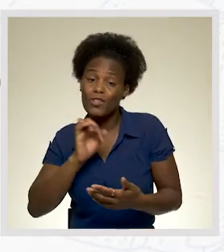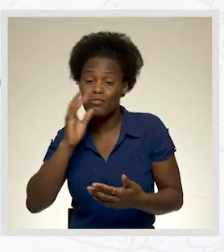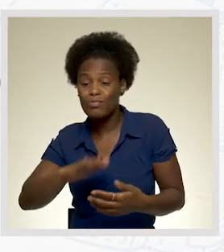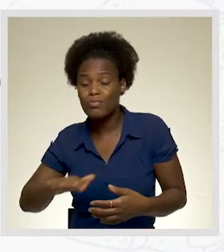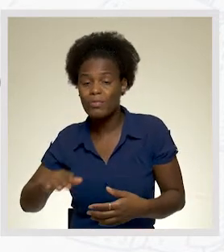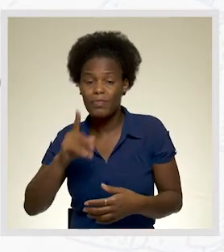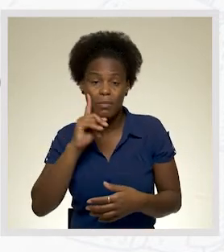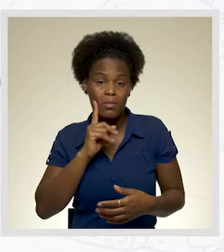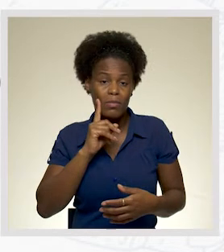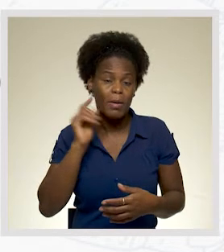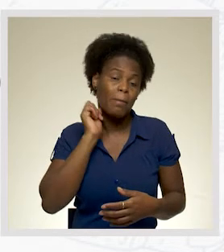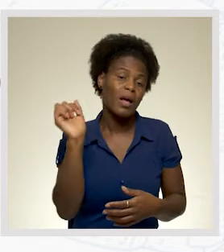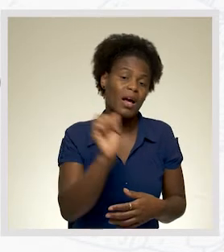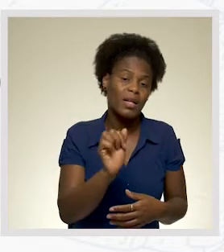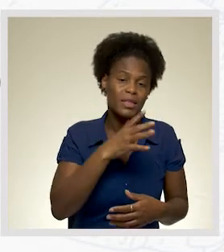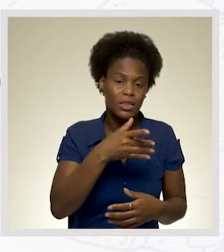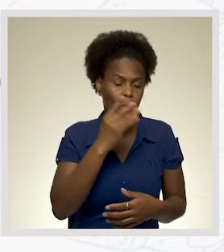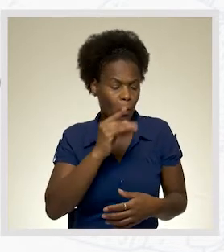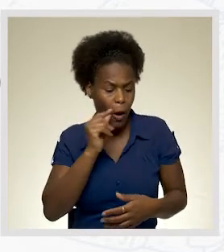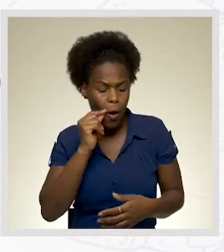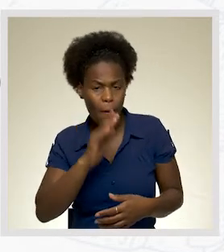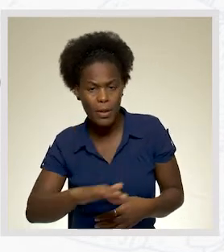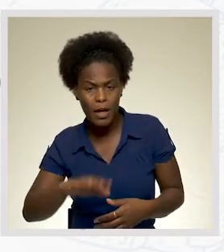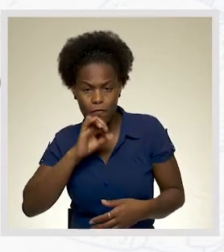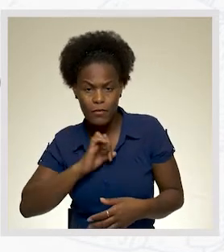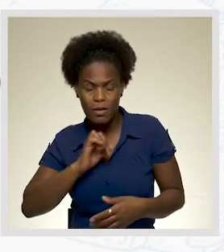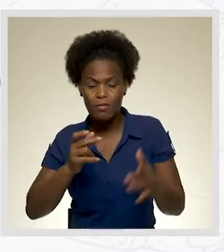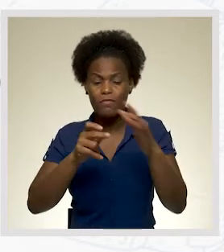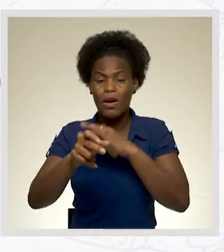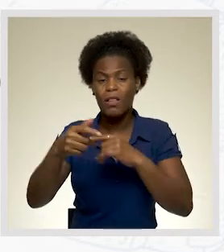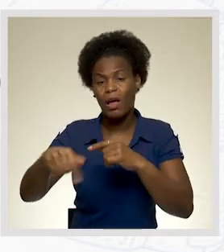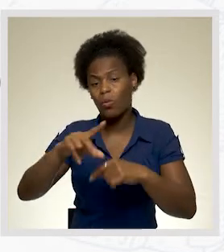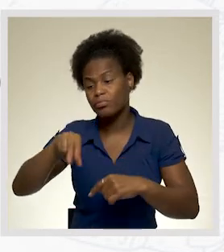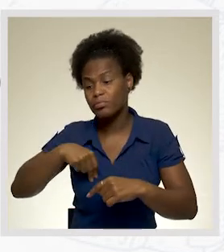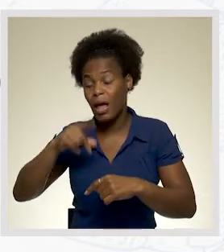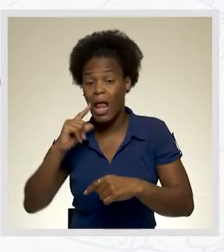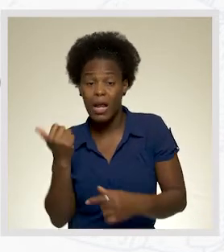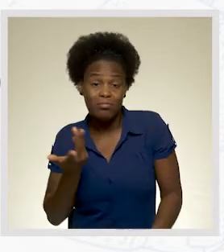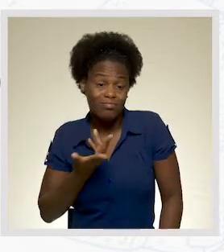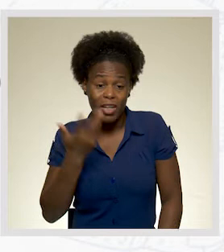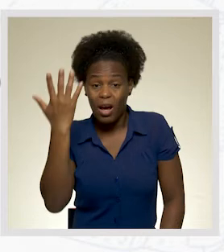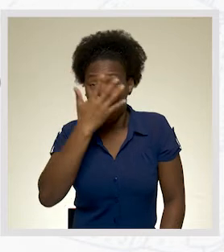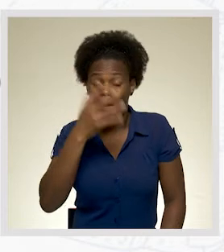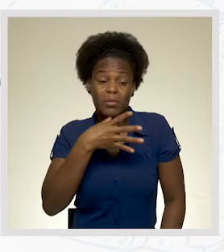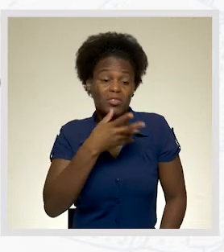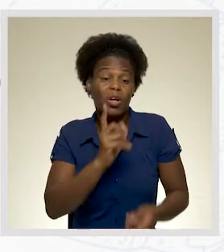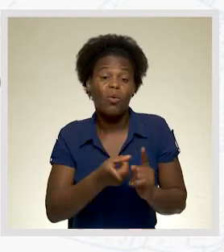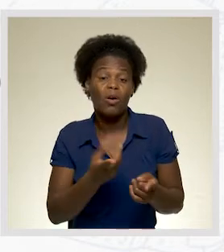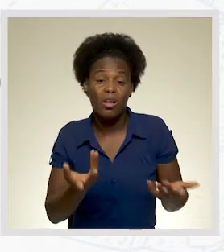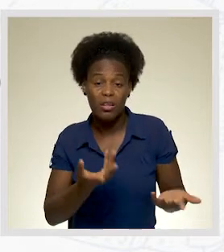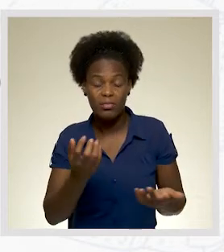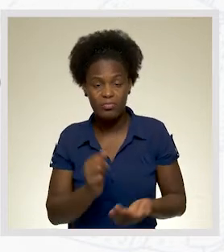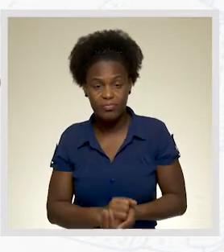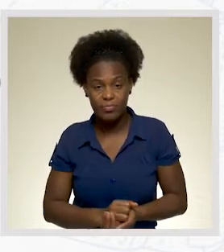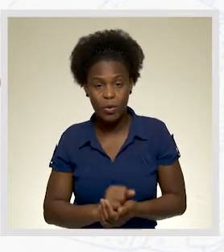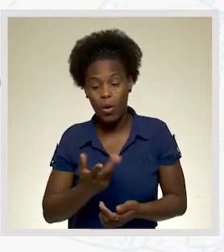e à ama do pequeno que ia ter comigo. Elas estranharam, mas que haviam de dizer? Quando